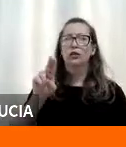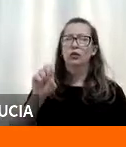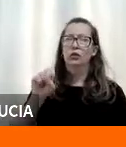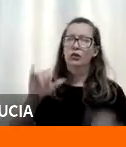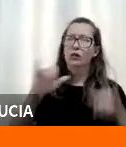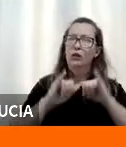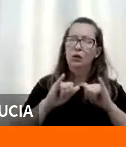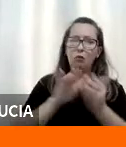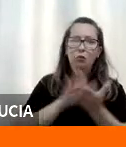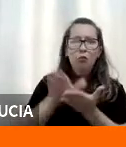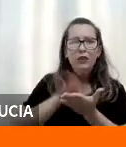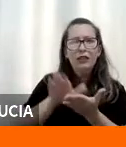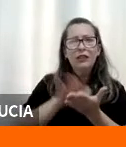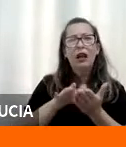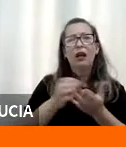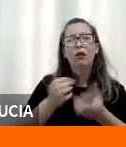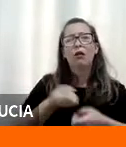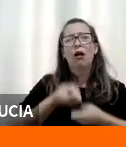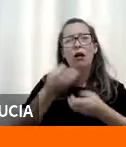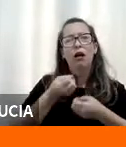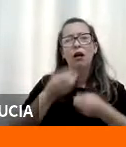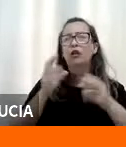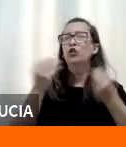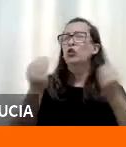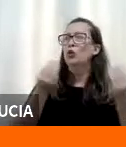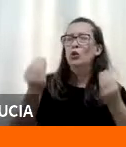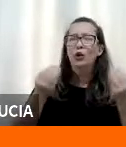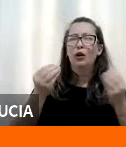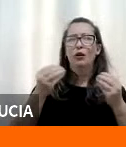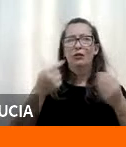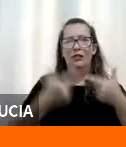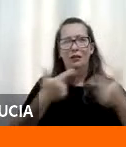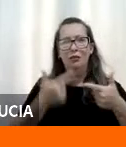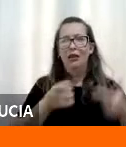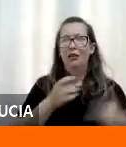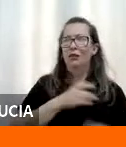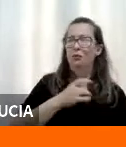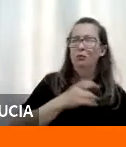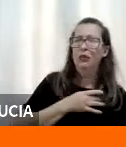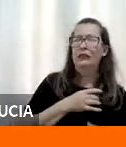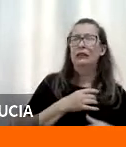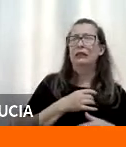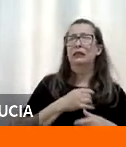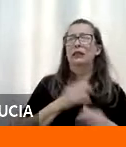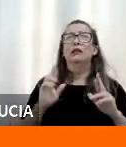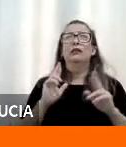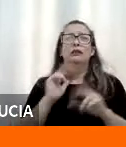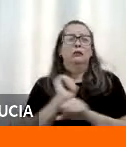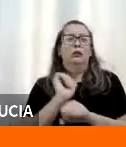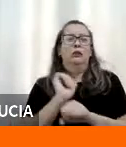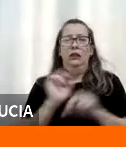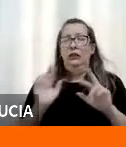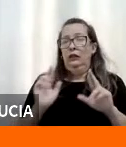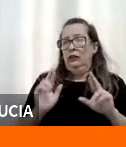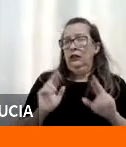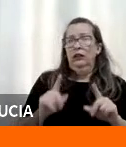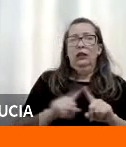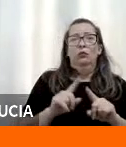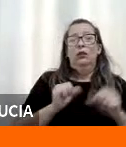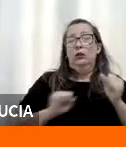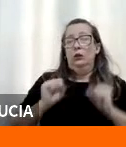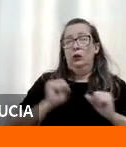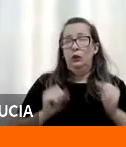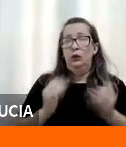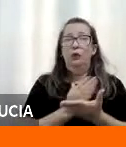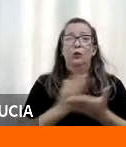sobre as jornadas de trabalho, os medos, as esperanças, a motivação de alguns que ficaram longe da família,